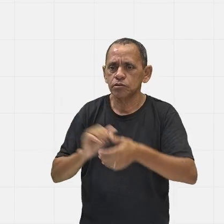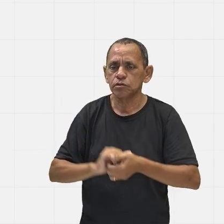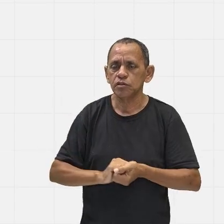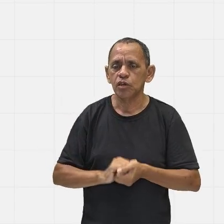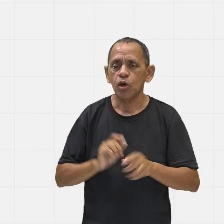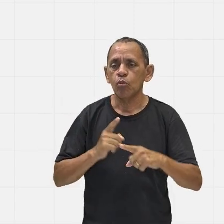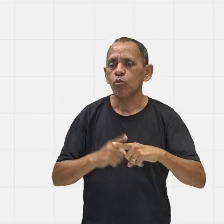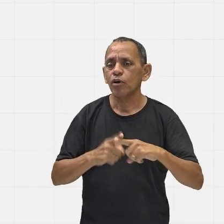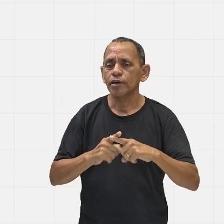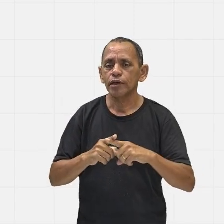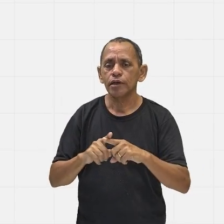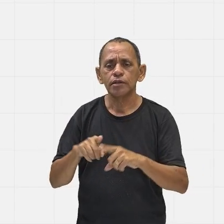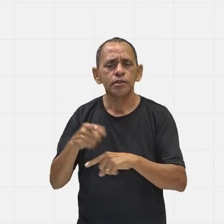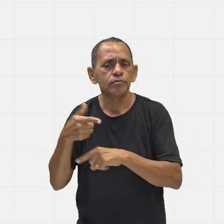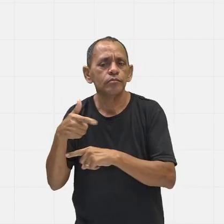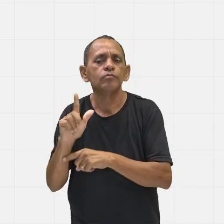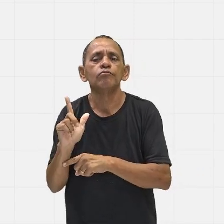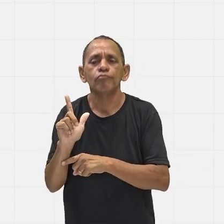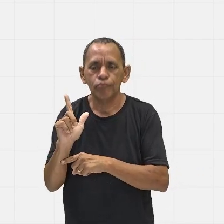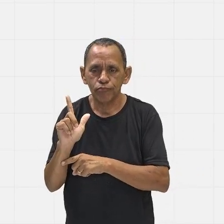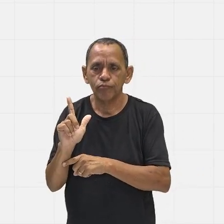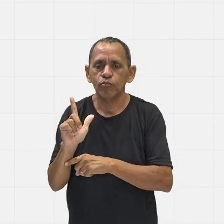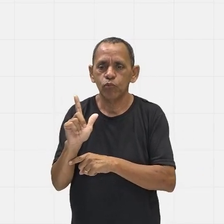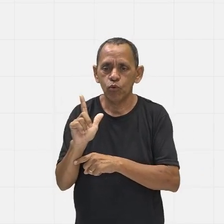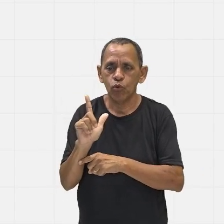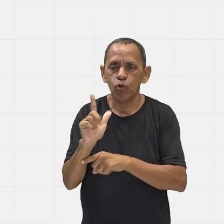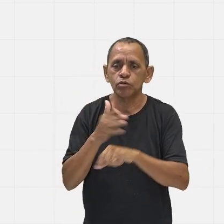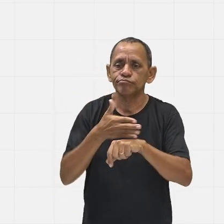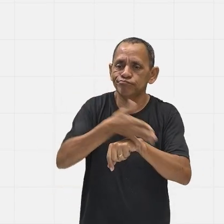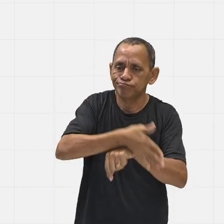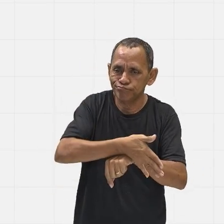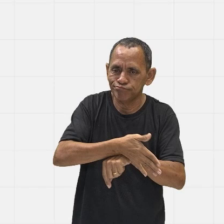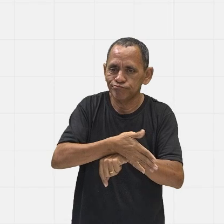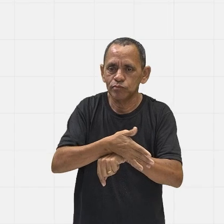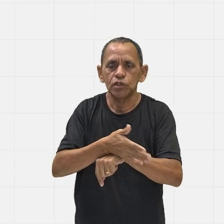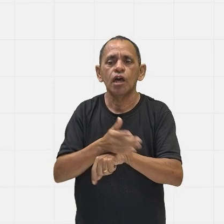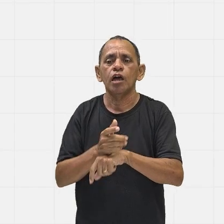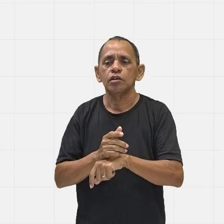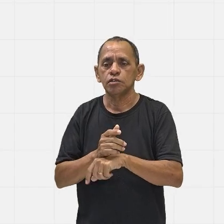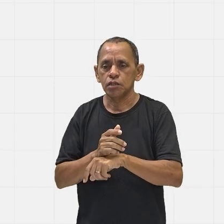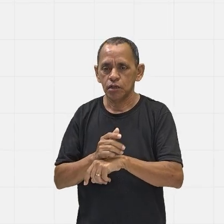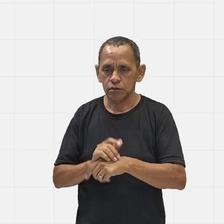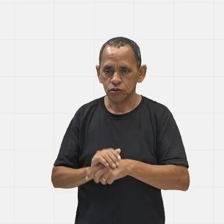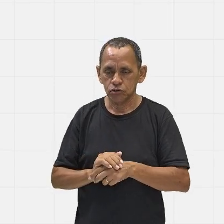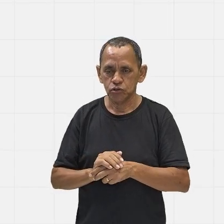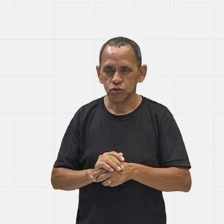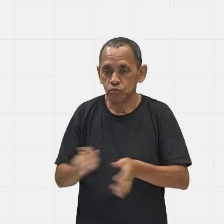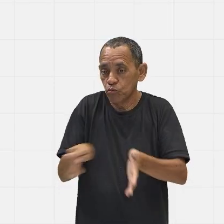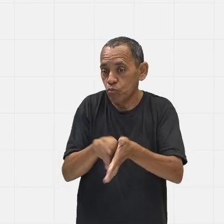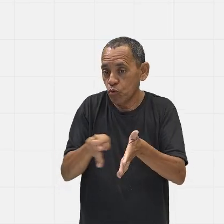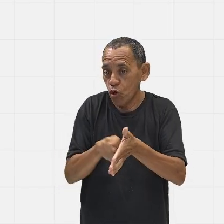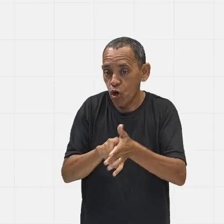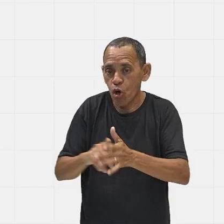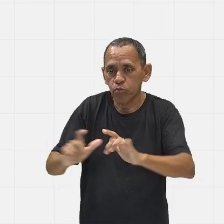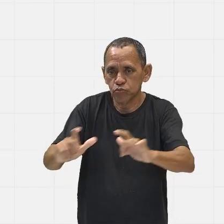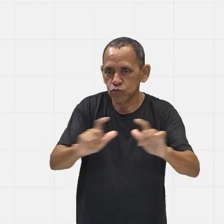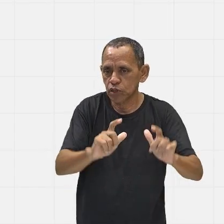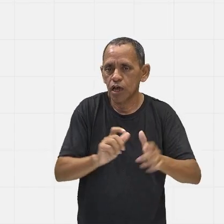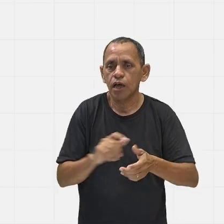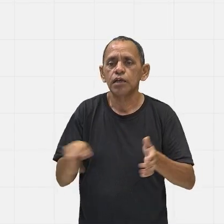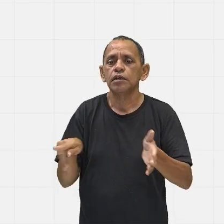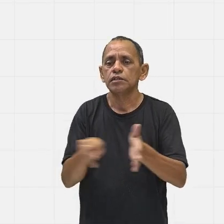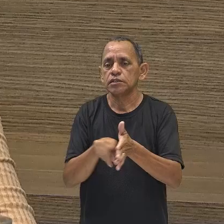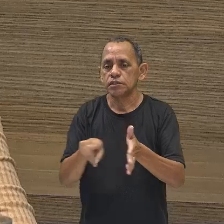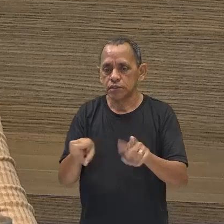vai estar logado no canal certo. A gente também tem uma exceção, né, que tem professor que usa a sala à tarde para o ensino